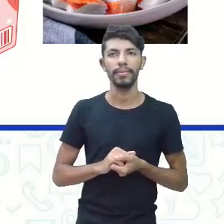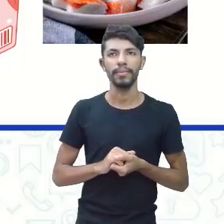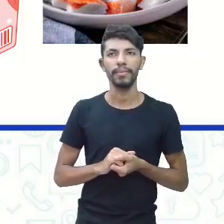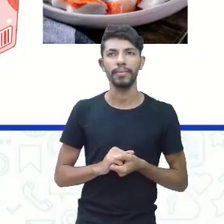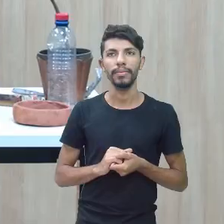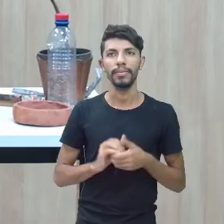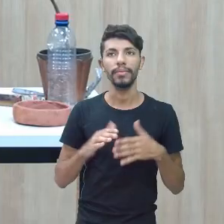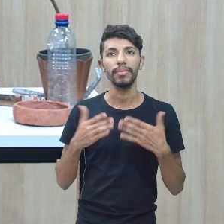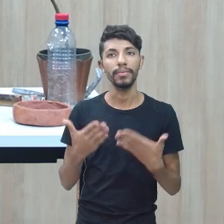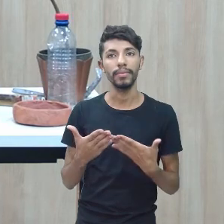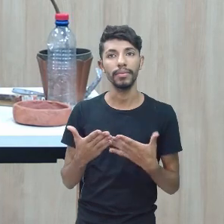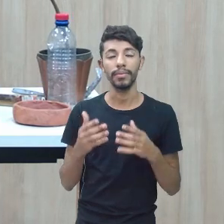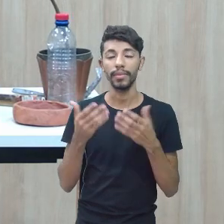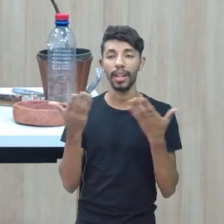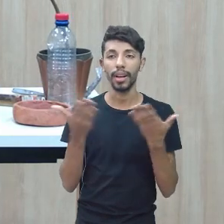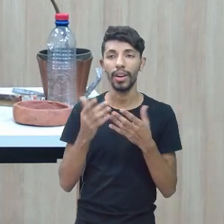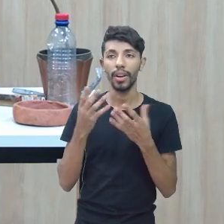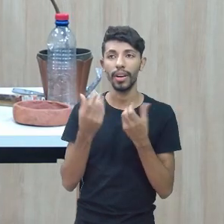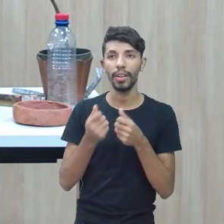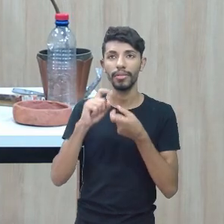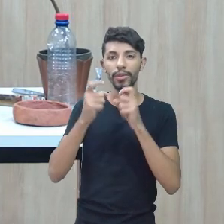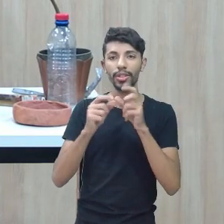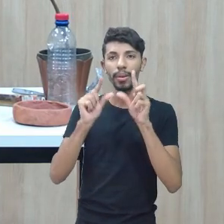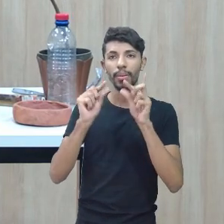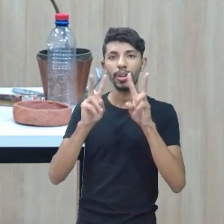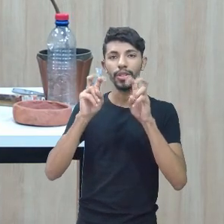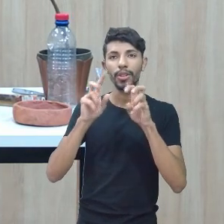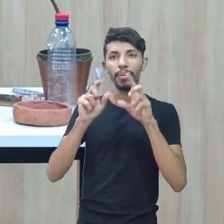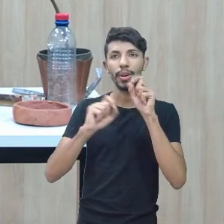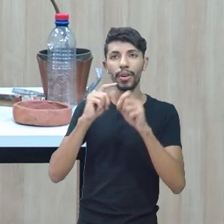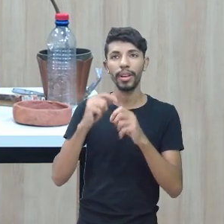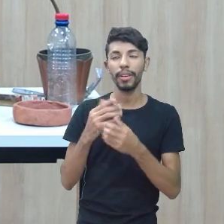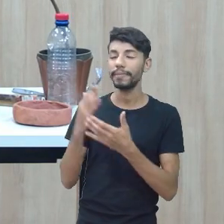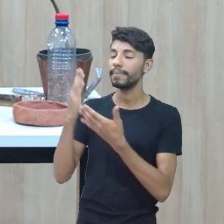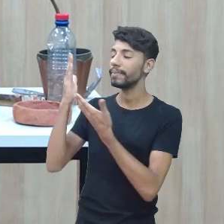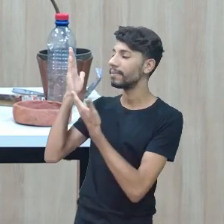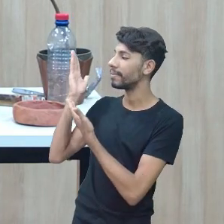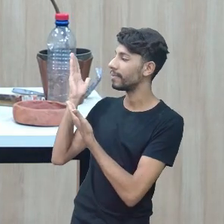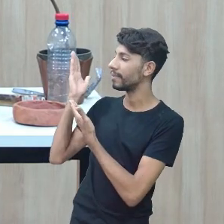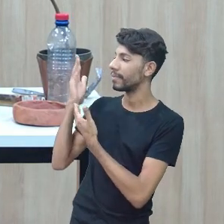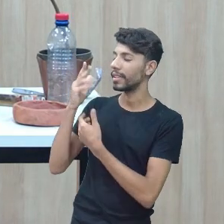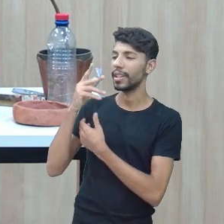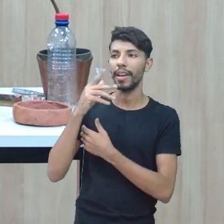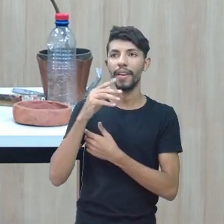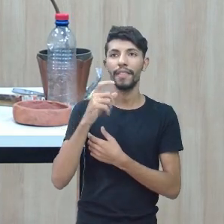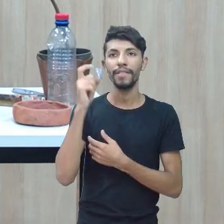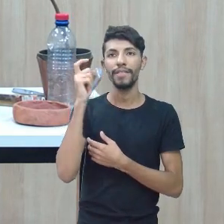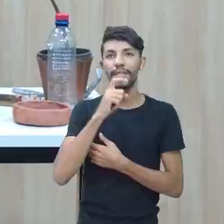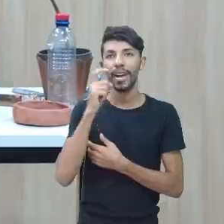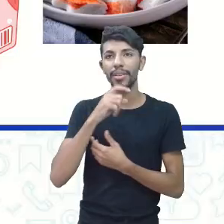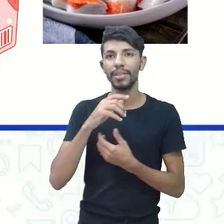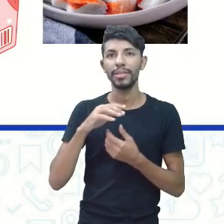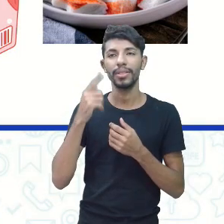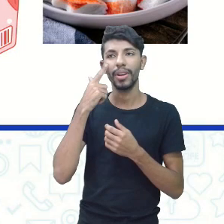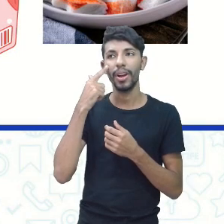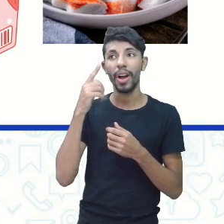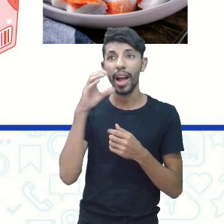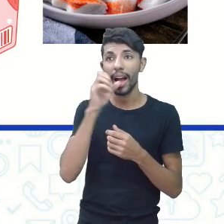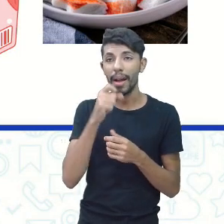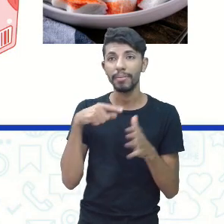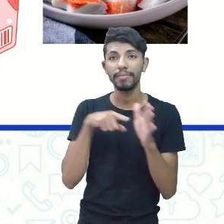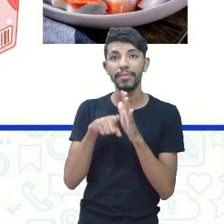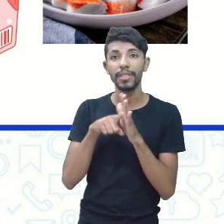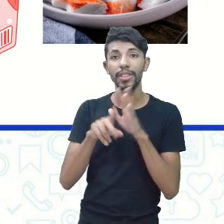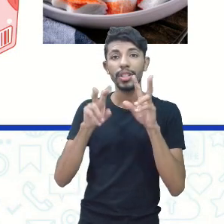E aí, vamos falar um pouquinho dos fakes, né? Será que tem fake? Eu perguntei da alimentação. Olha aqui, gente, rapidinho.